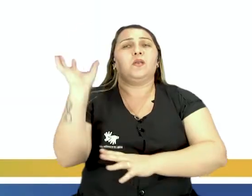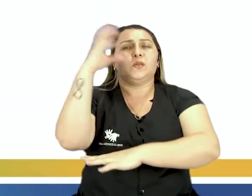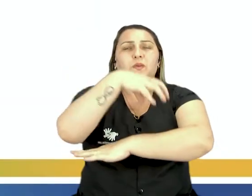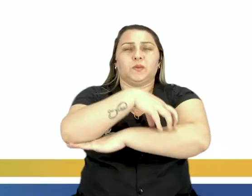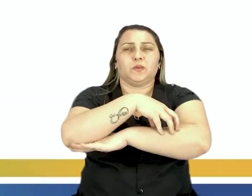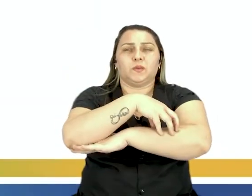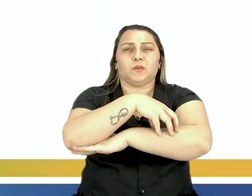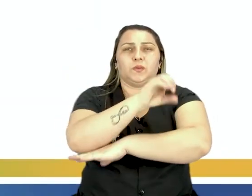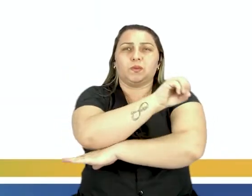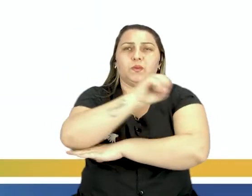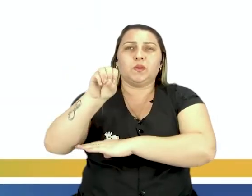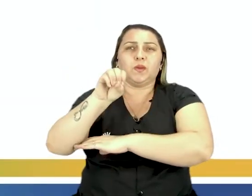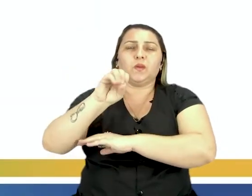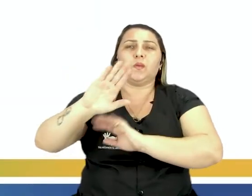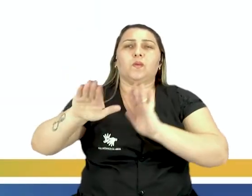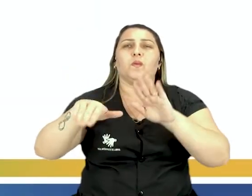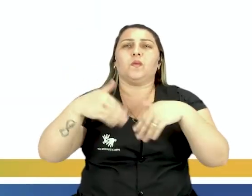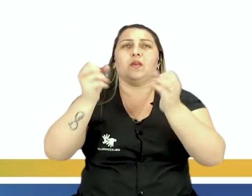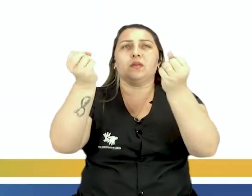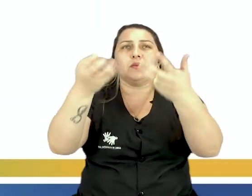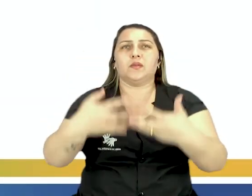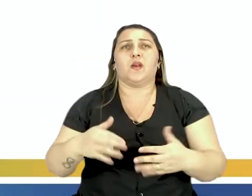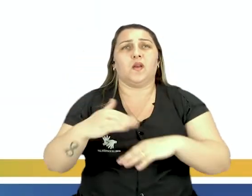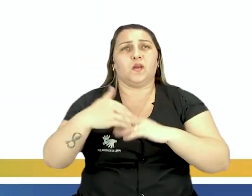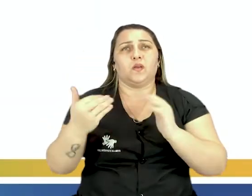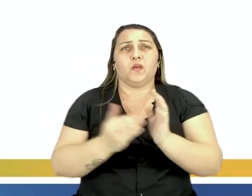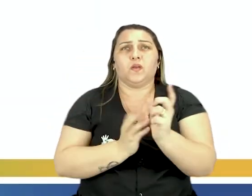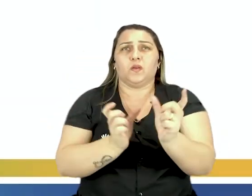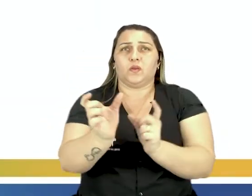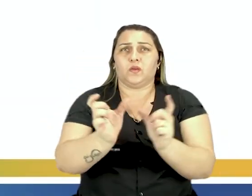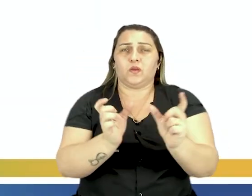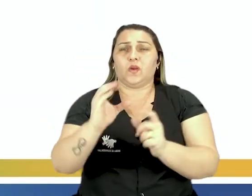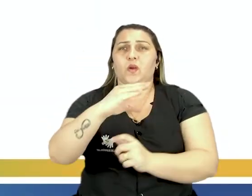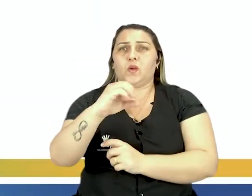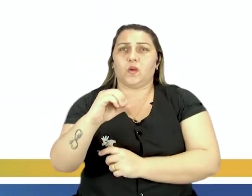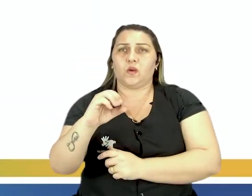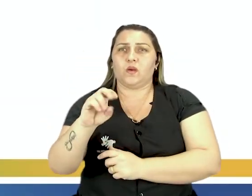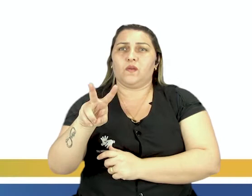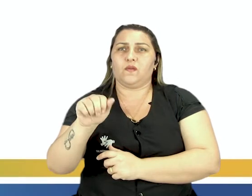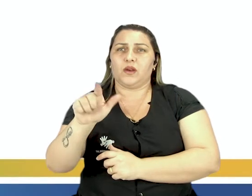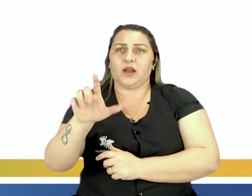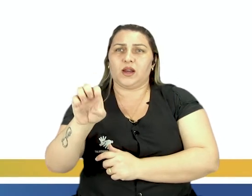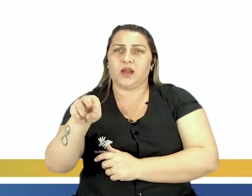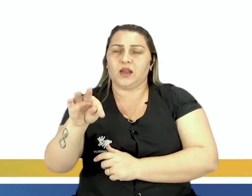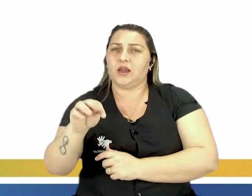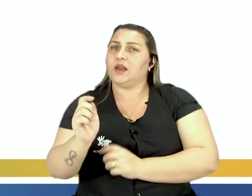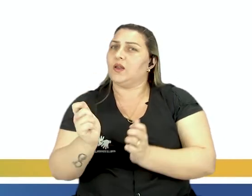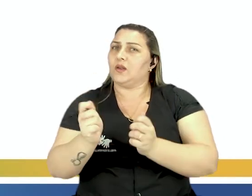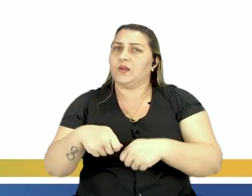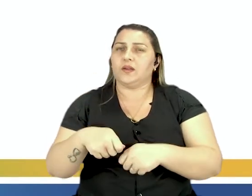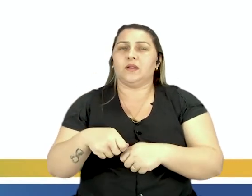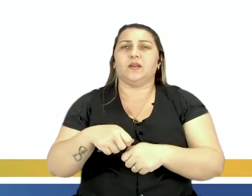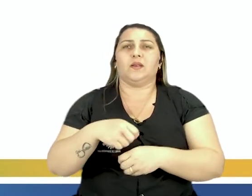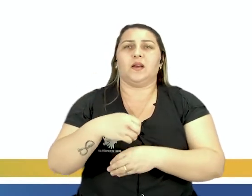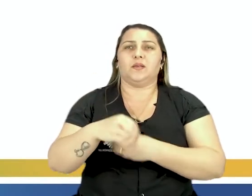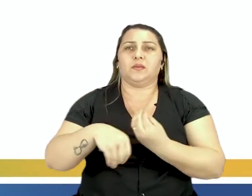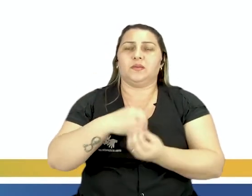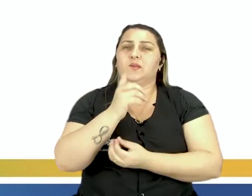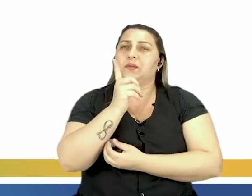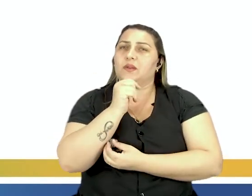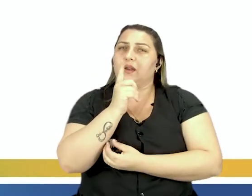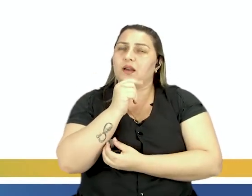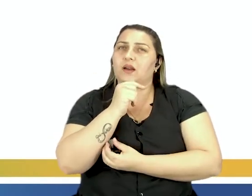Óxidos neutros, qual é a definição? São todos compostos covalentes, não reagem com a água,